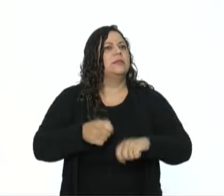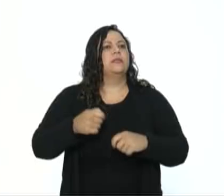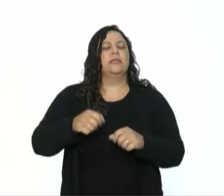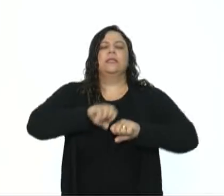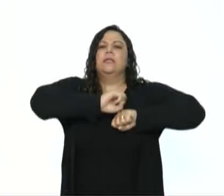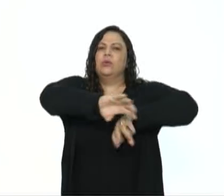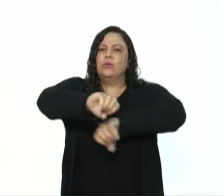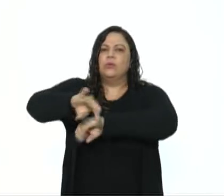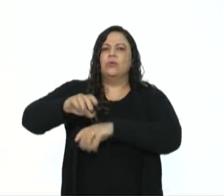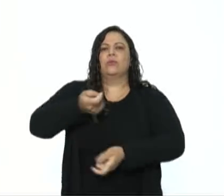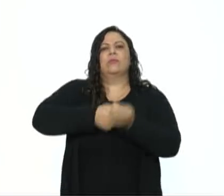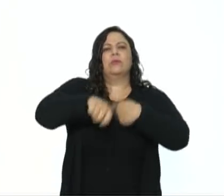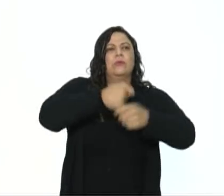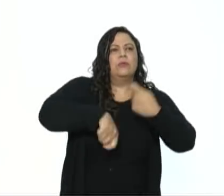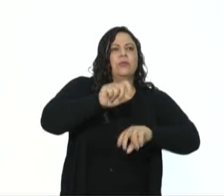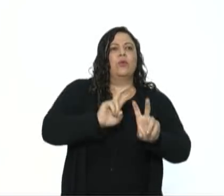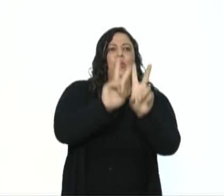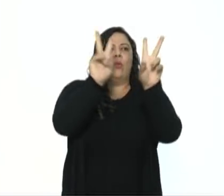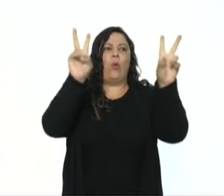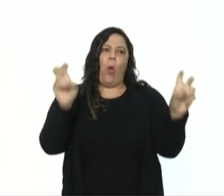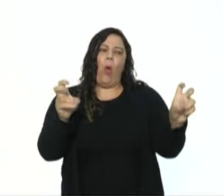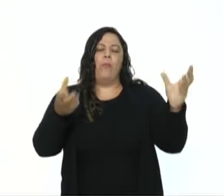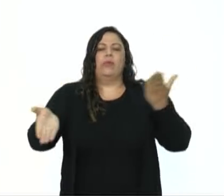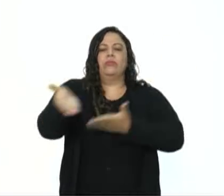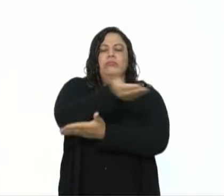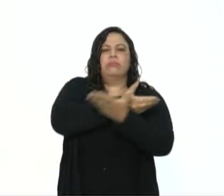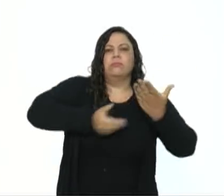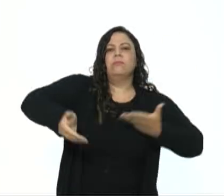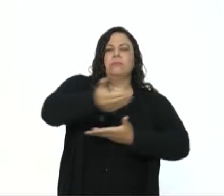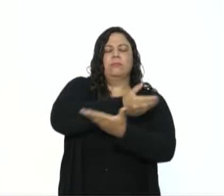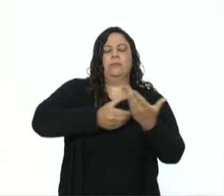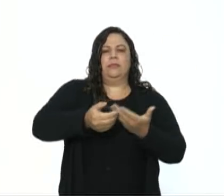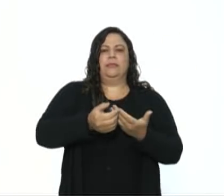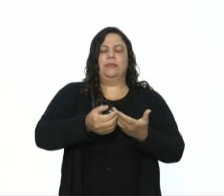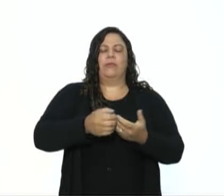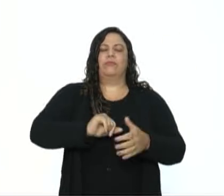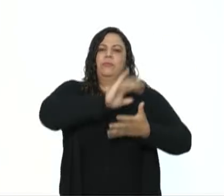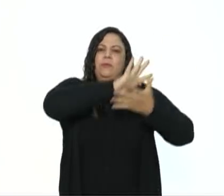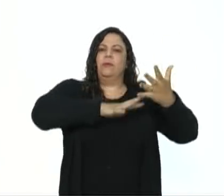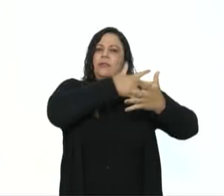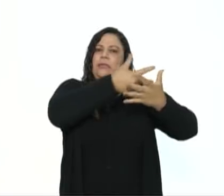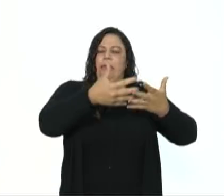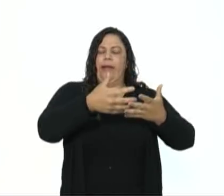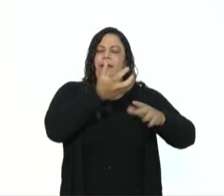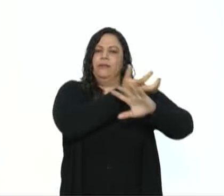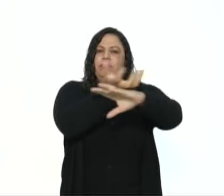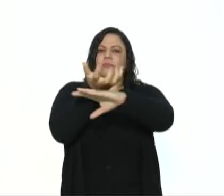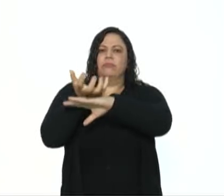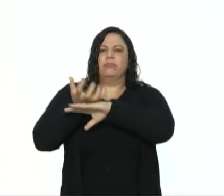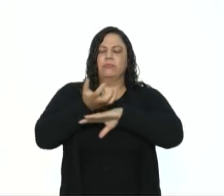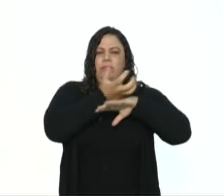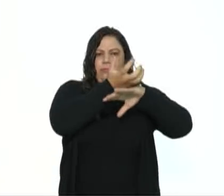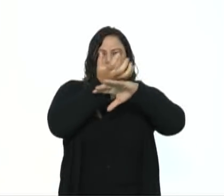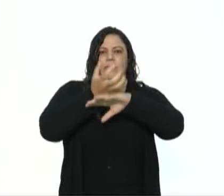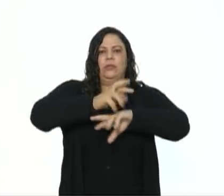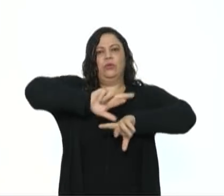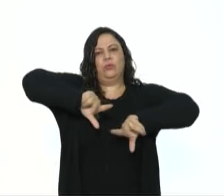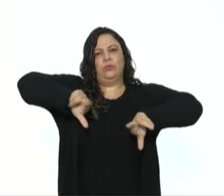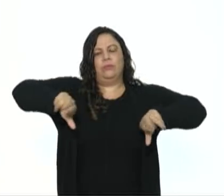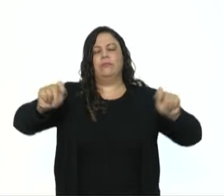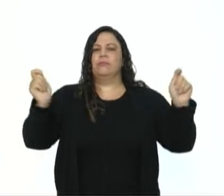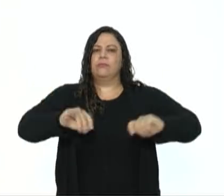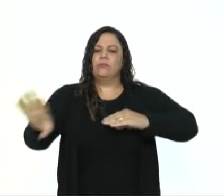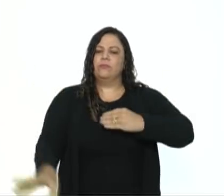educação financeira como tema transversal na grade curricular, conforme as diretrizes da Base Nacional